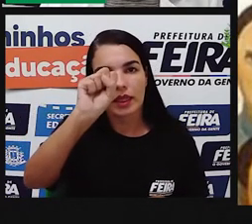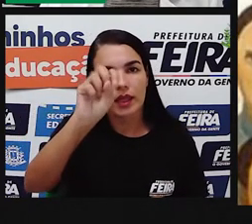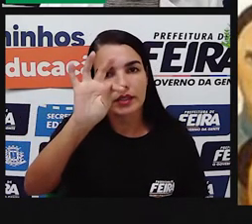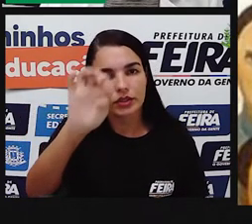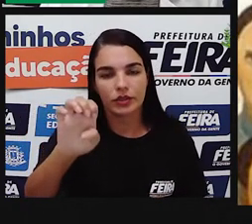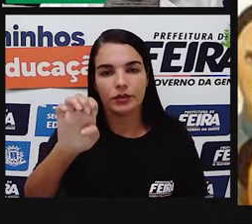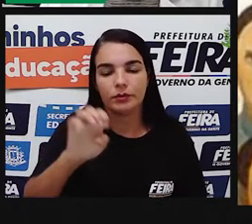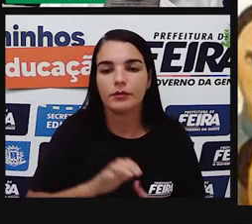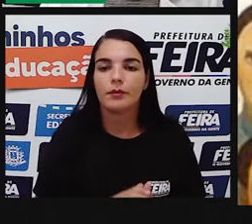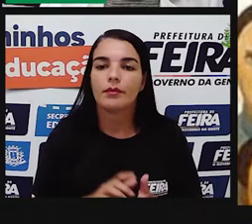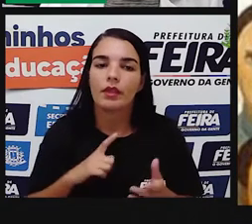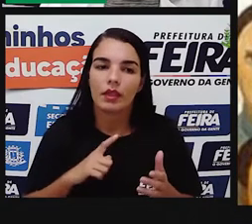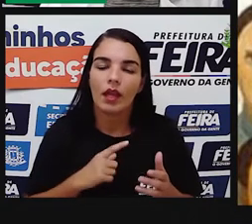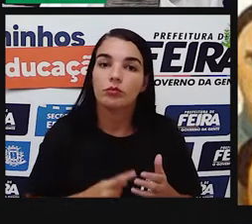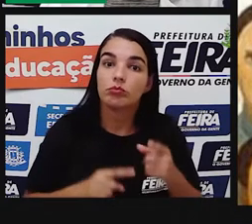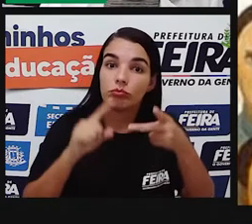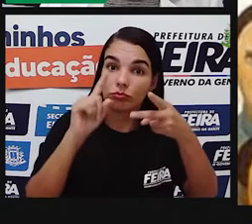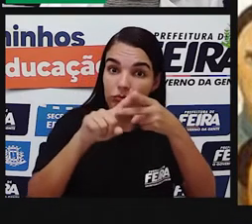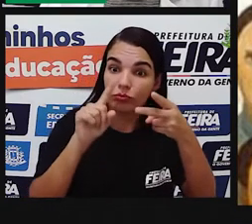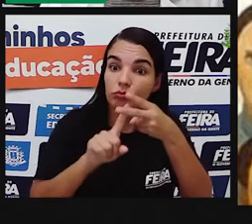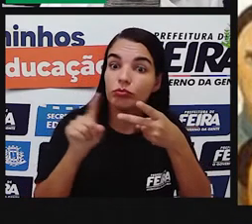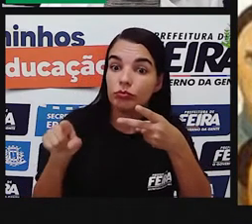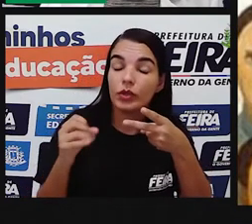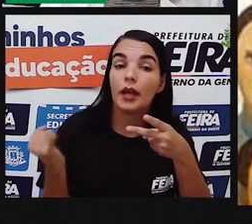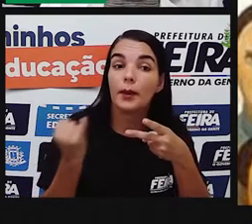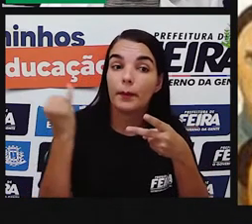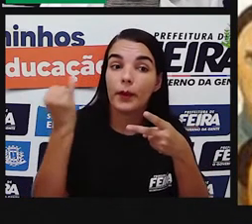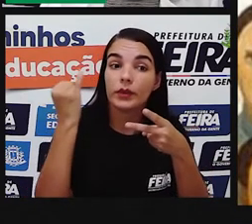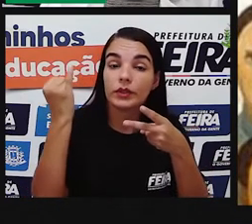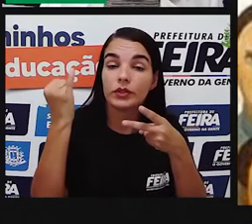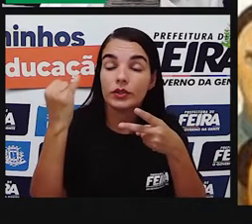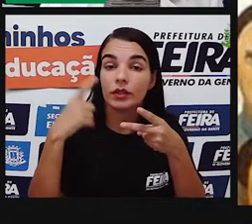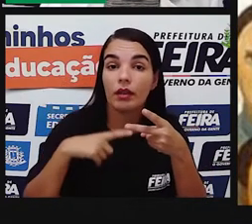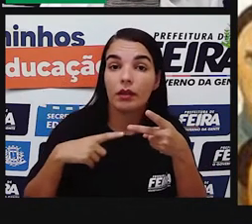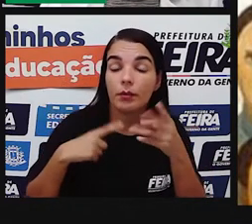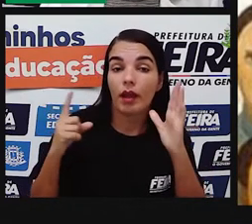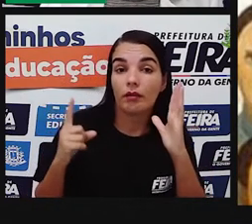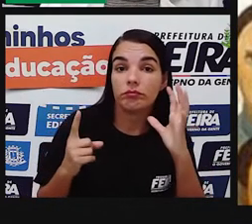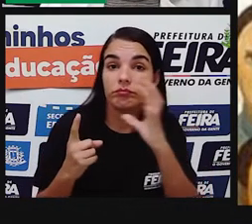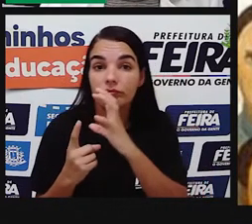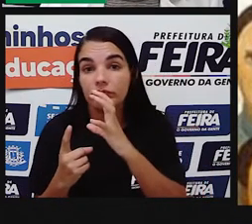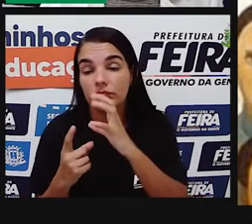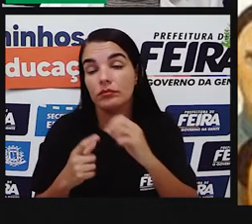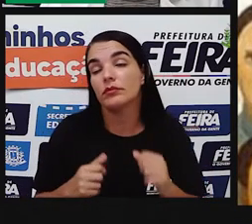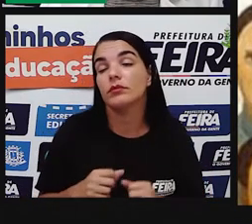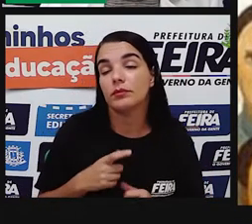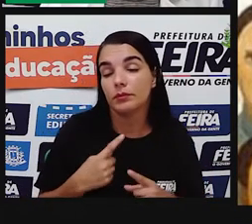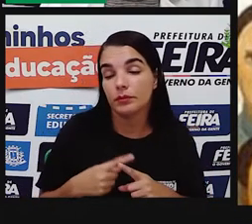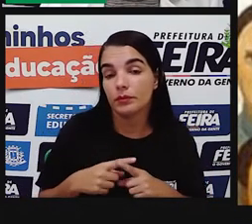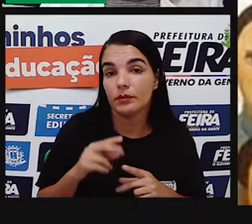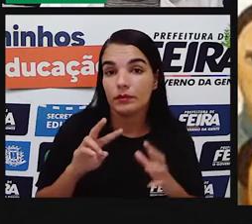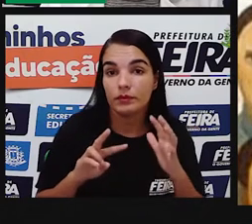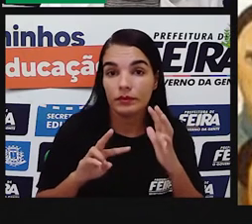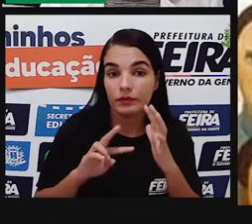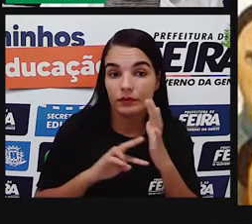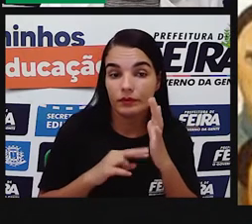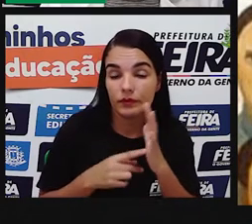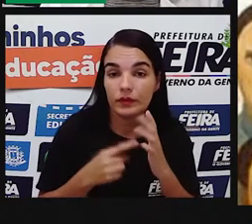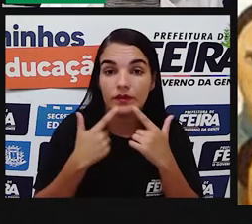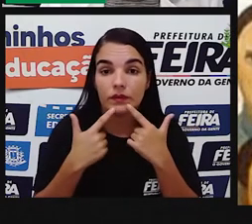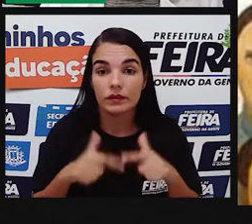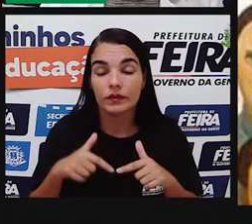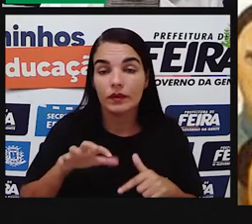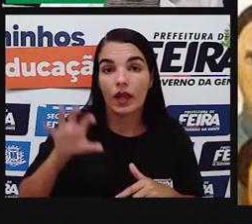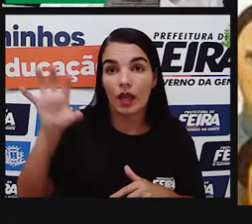pontos são pontos de referência para a variação linguística regional. Se